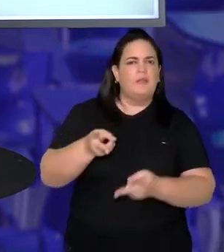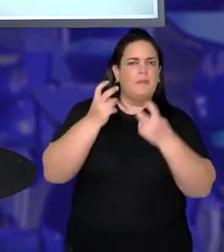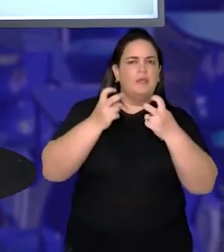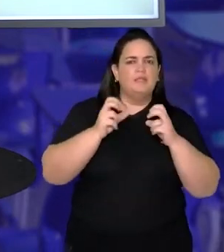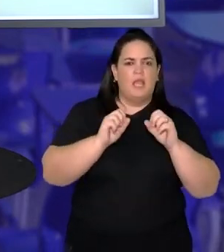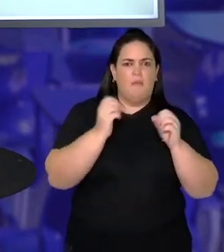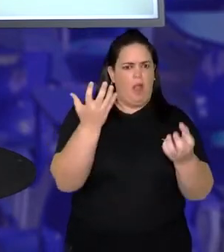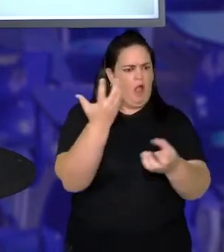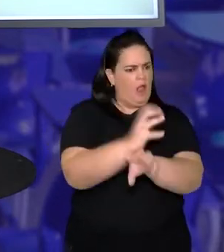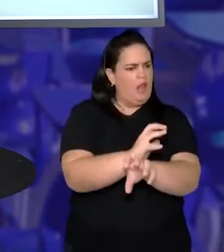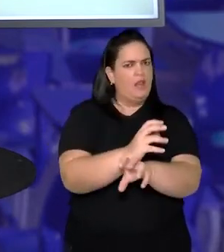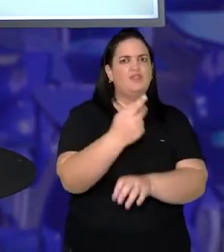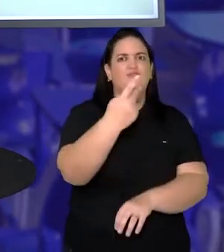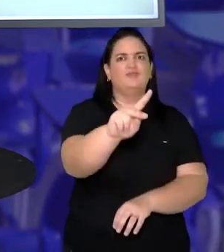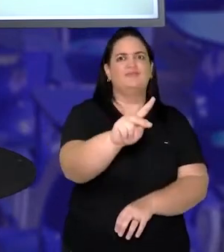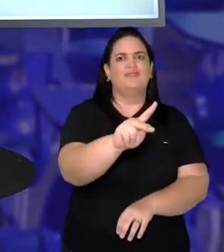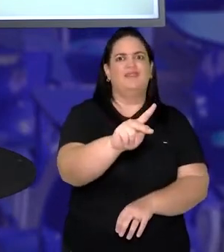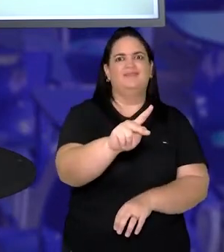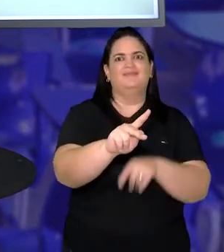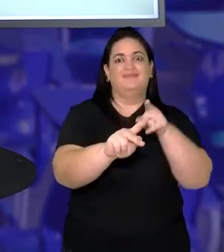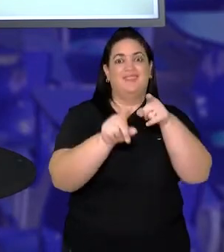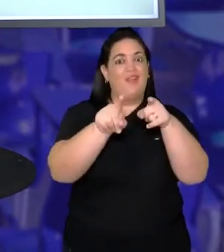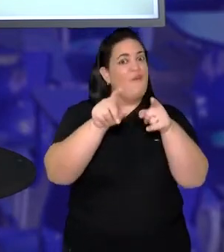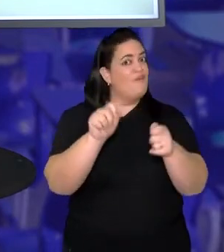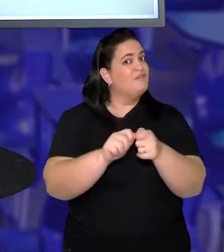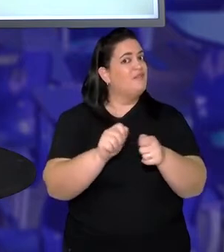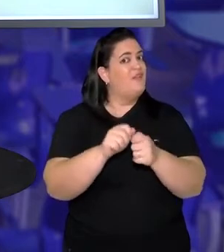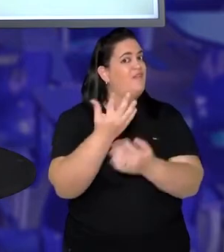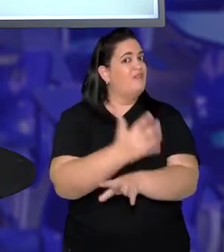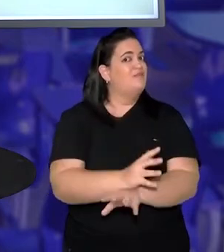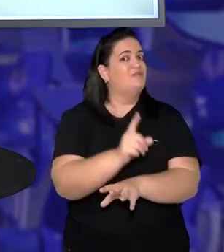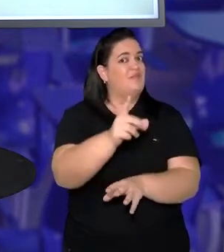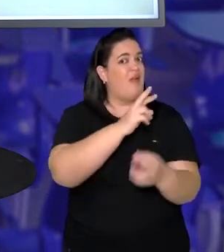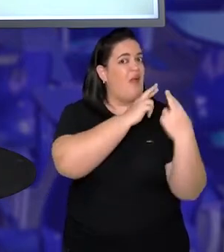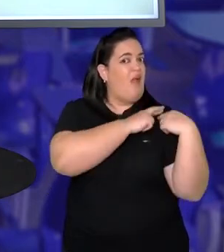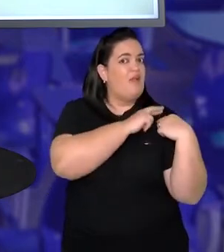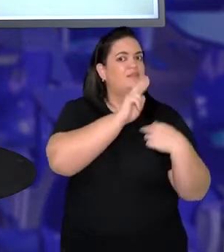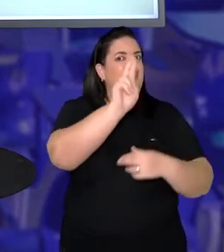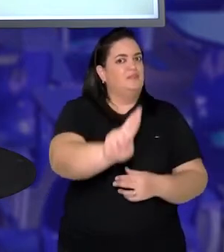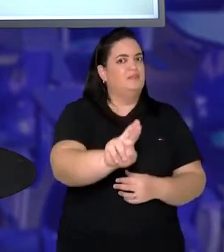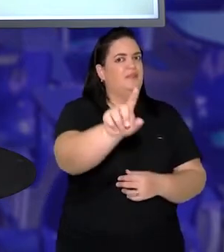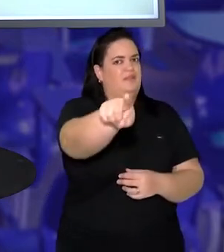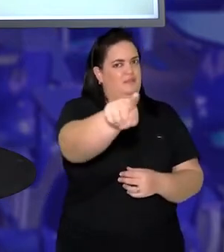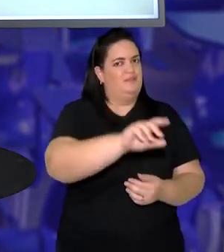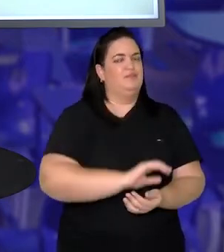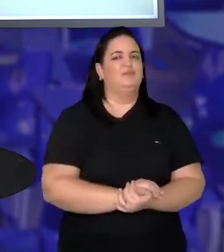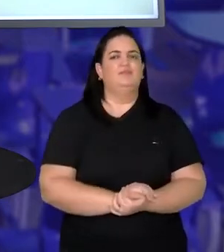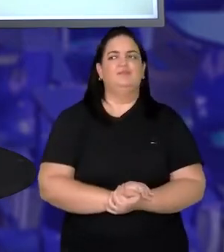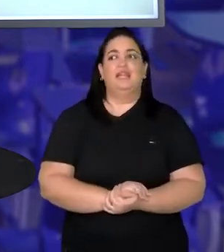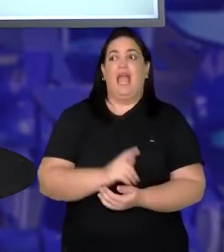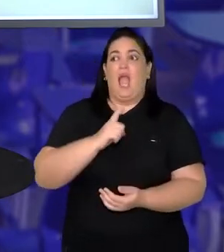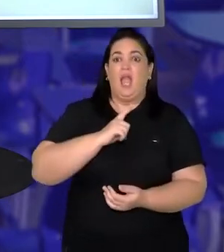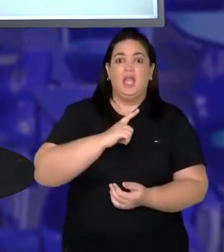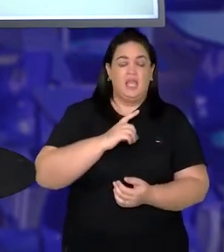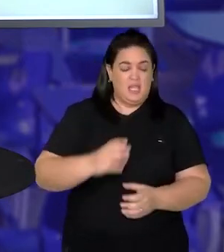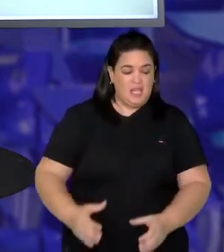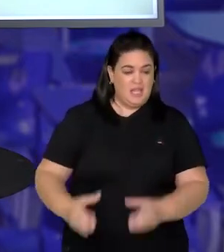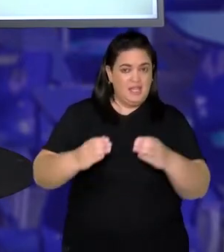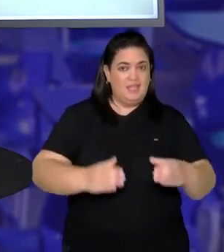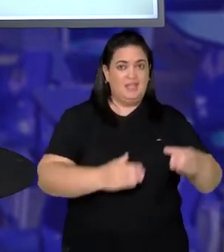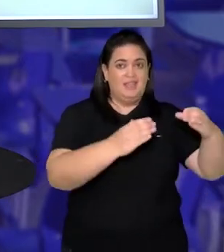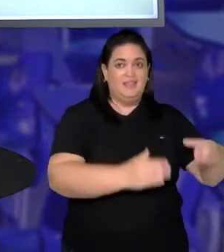vai trabalhar a sua consciência. Você que produziu, então você é responsável por ele. Nós temos aqui os sacos de lixos com